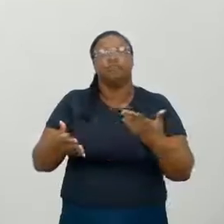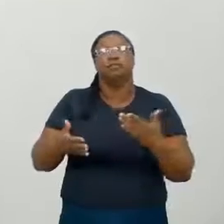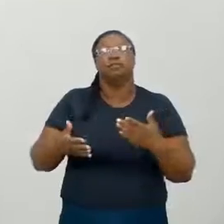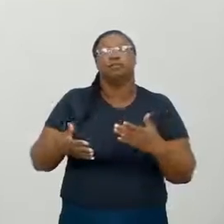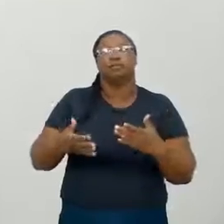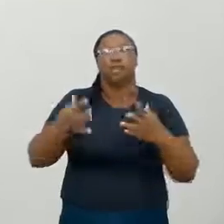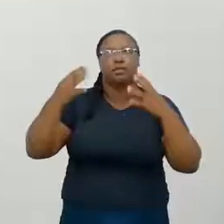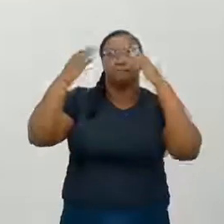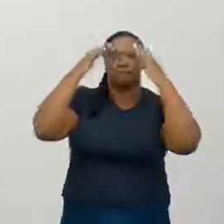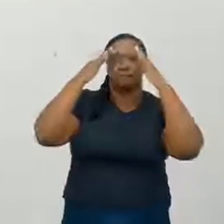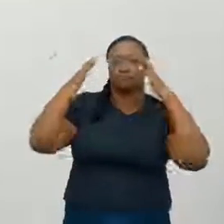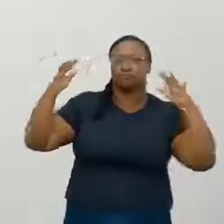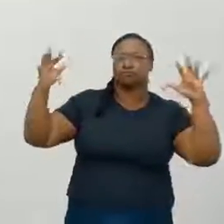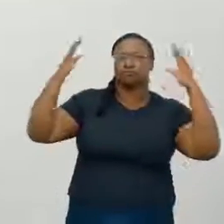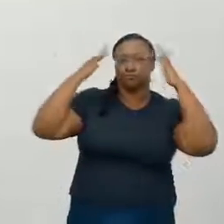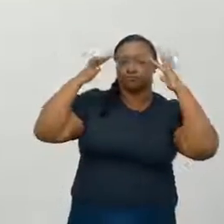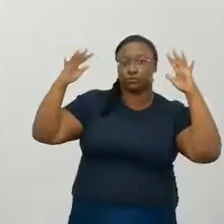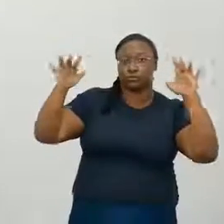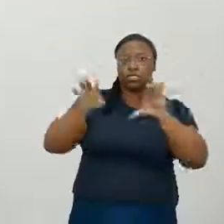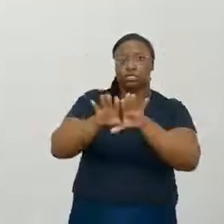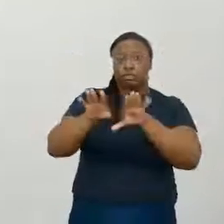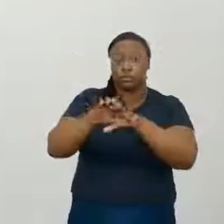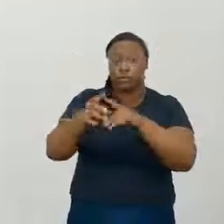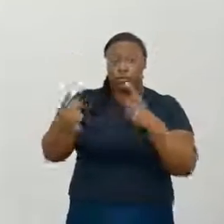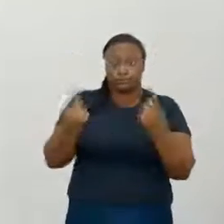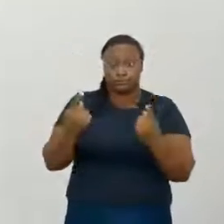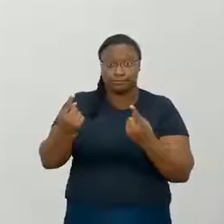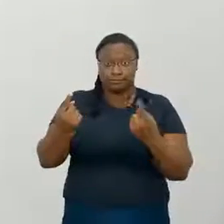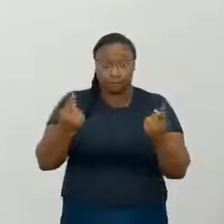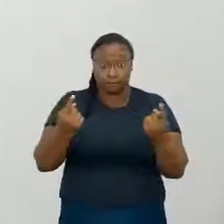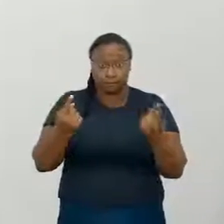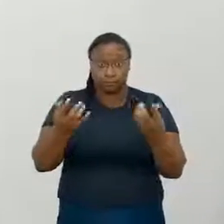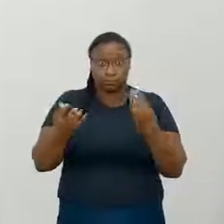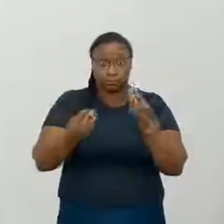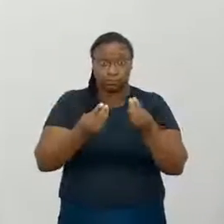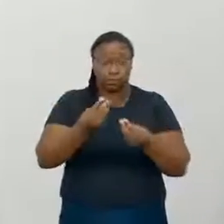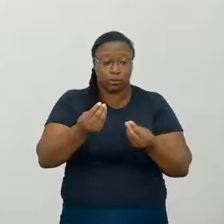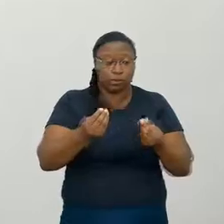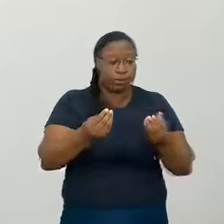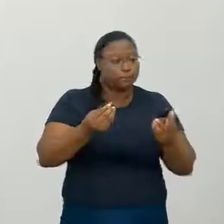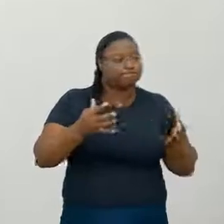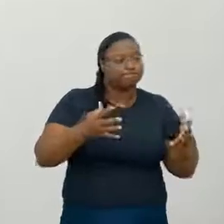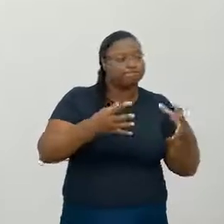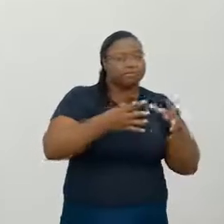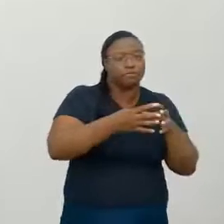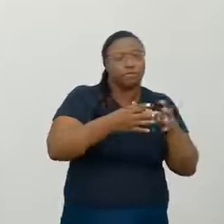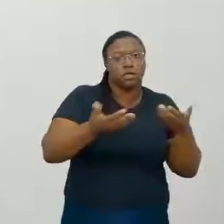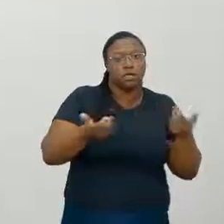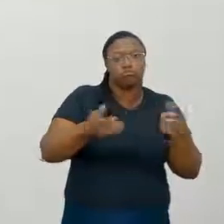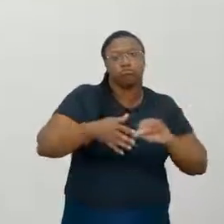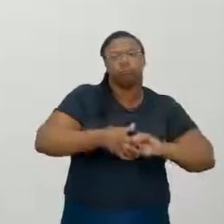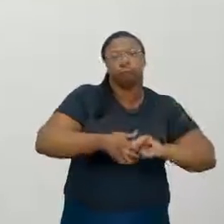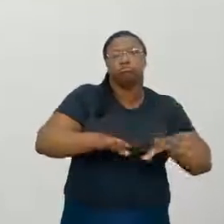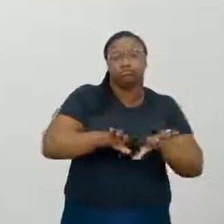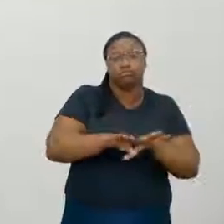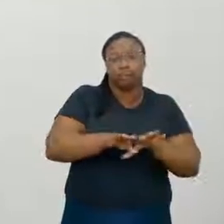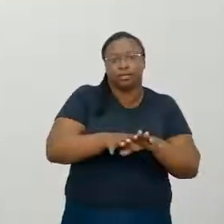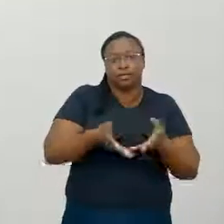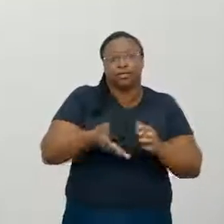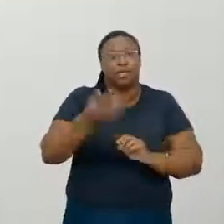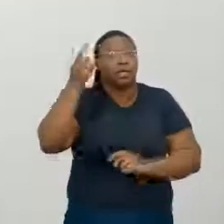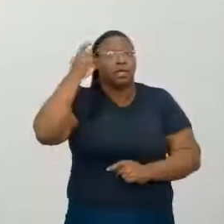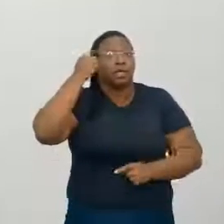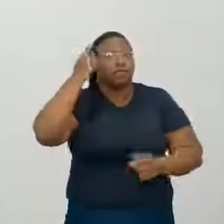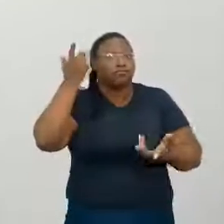do horizonte, né, que a gente está fazendo uma discussão sobre patrimônio imaterial, né? Então, aquilo que não, né, que a gente